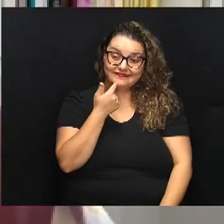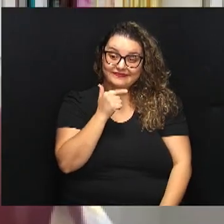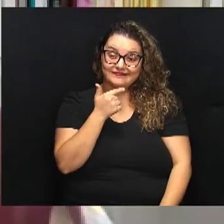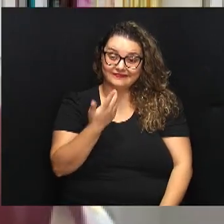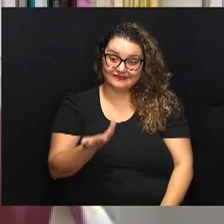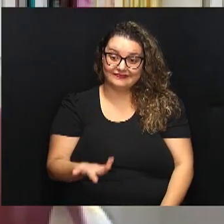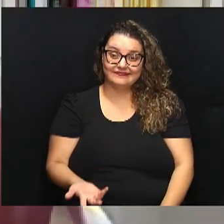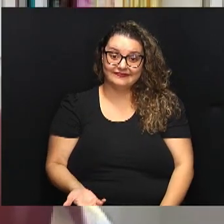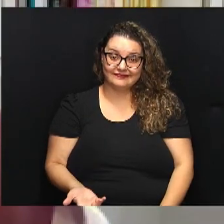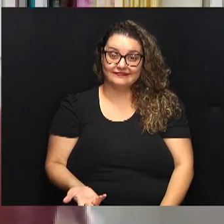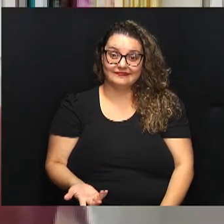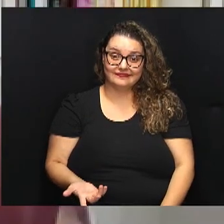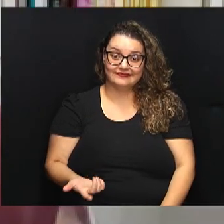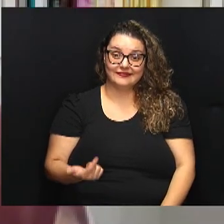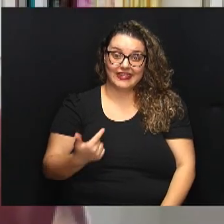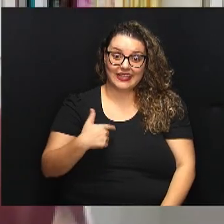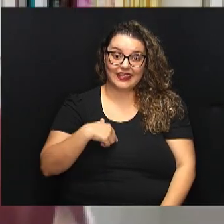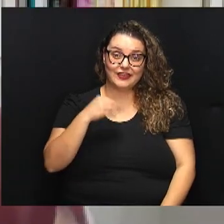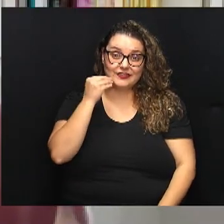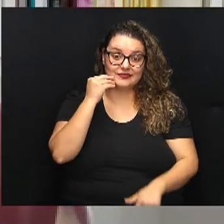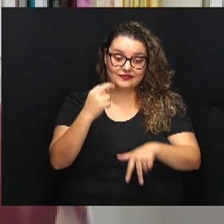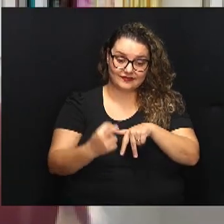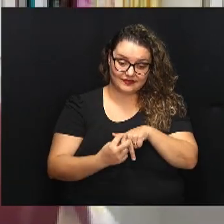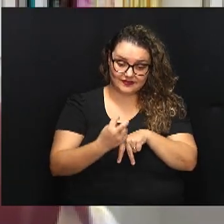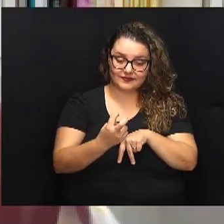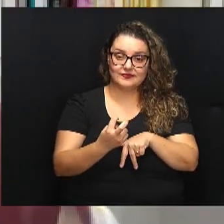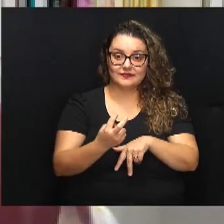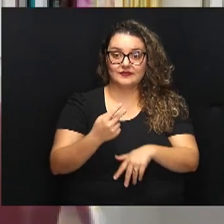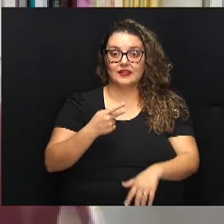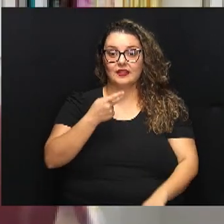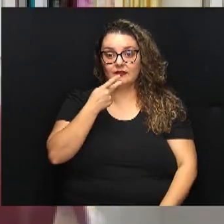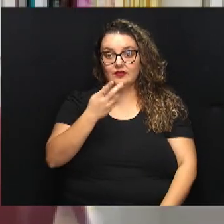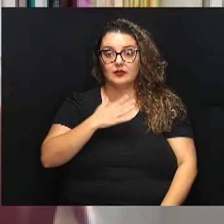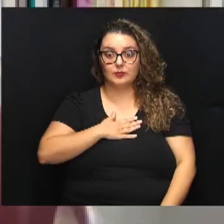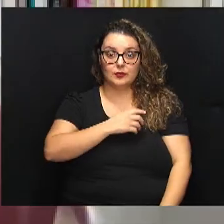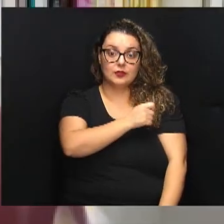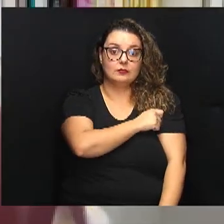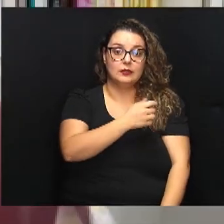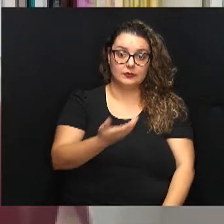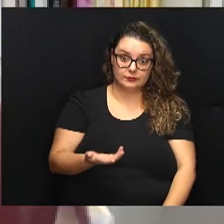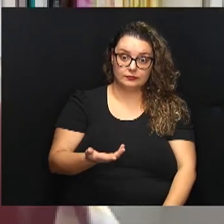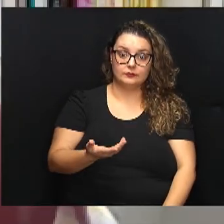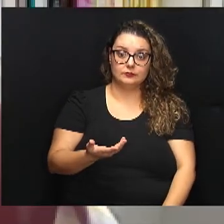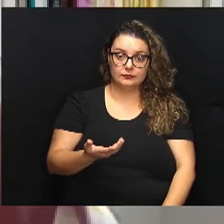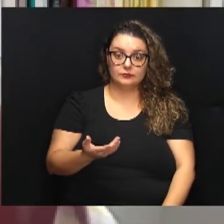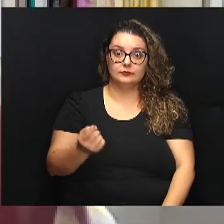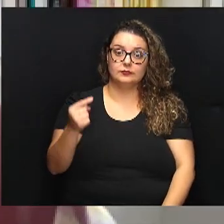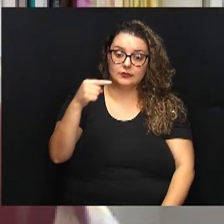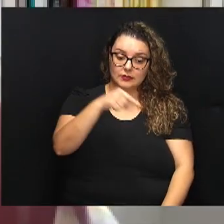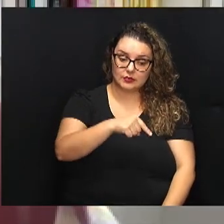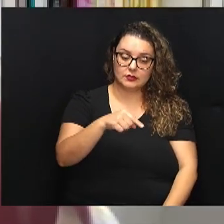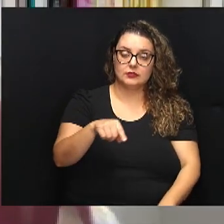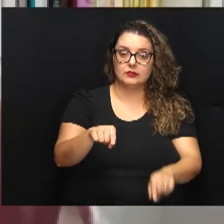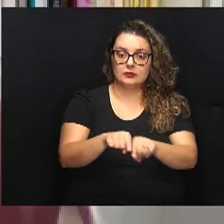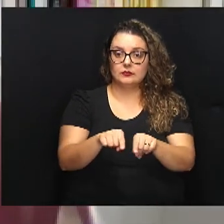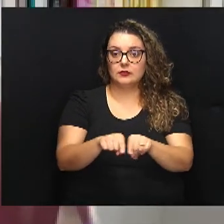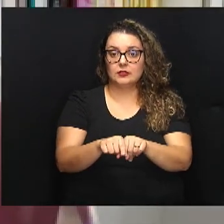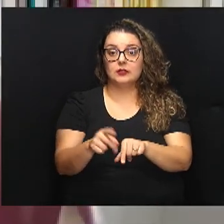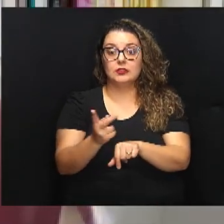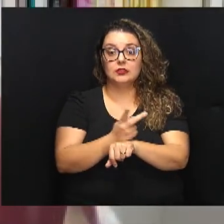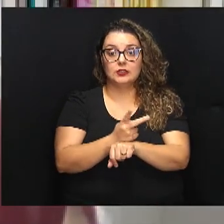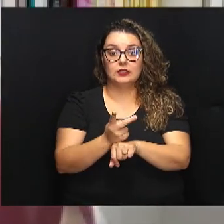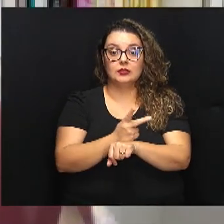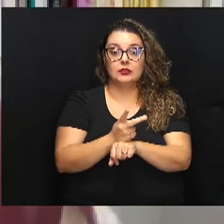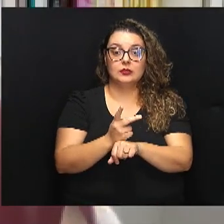Então, estou tentando ter minha voz. Eu falo para meus alunos também, né, de estar lá também. Então, procure